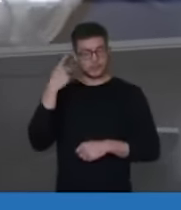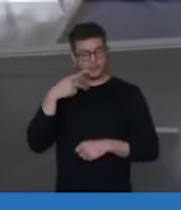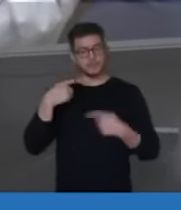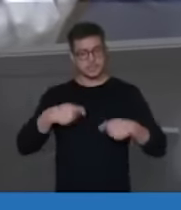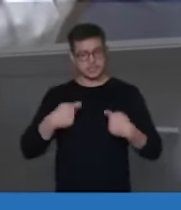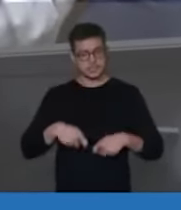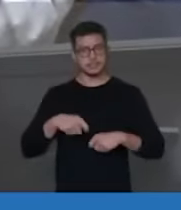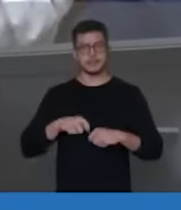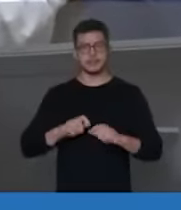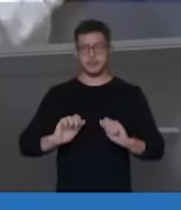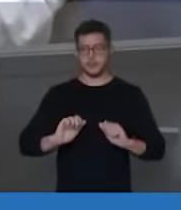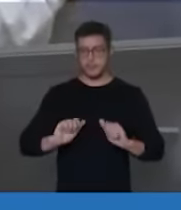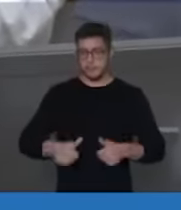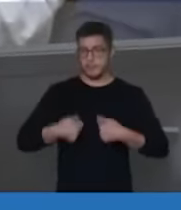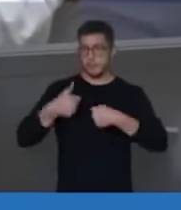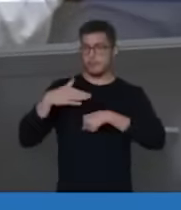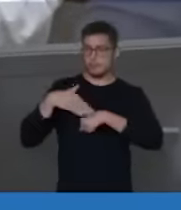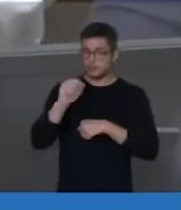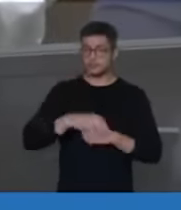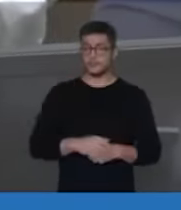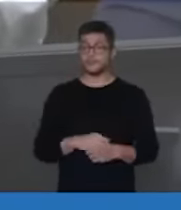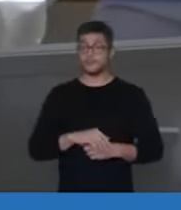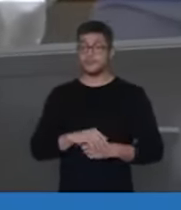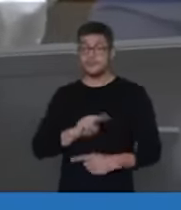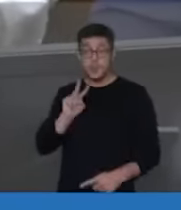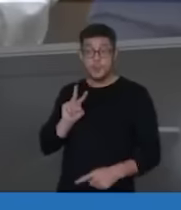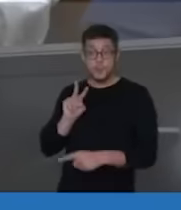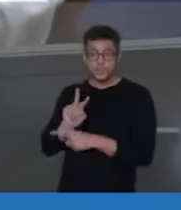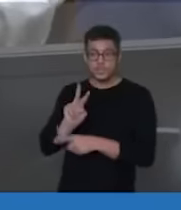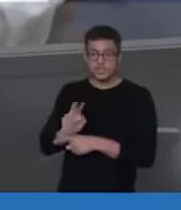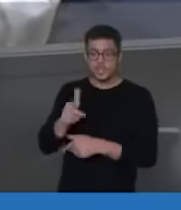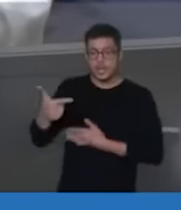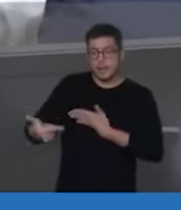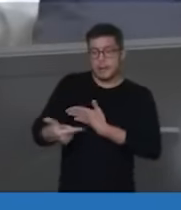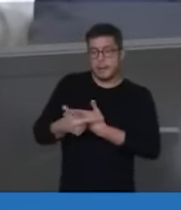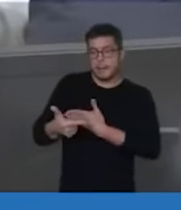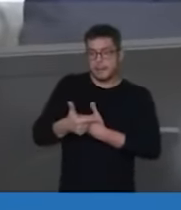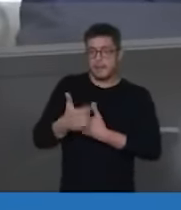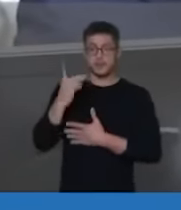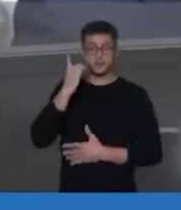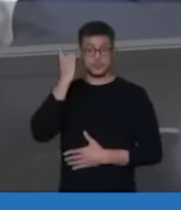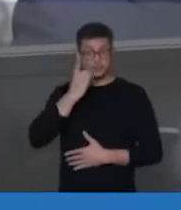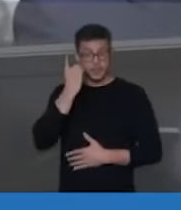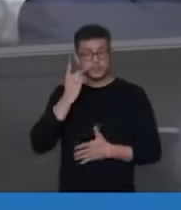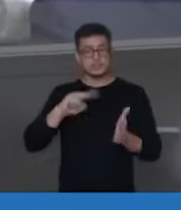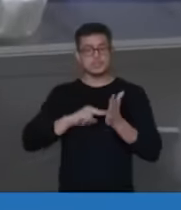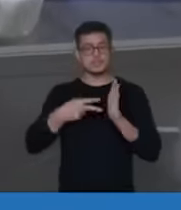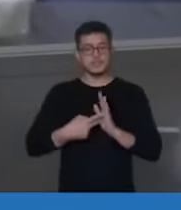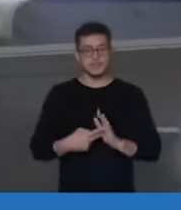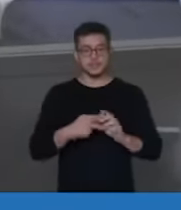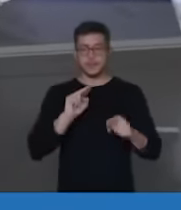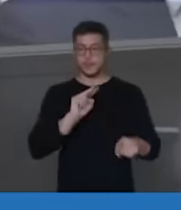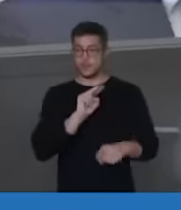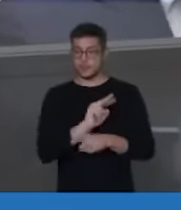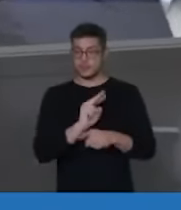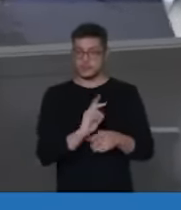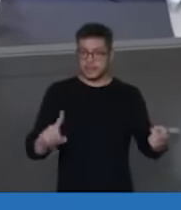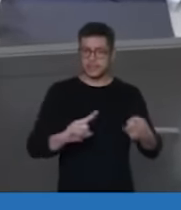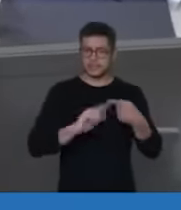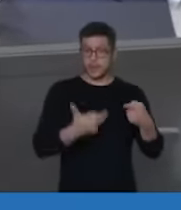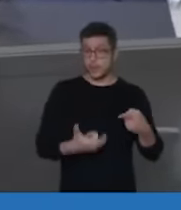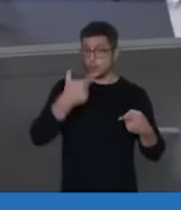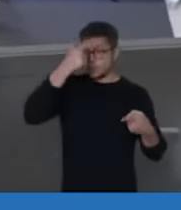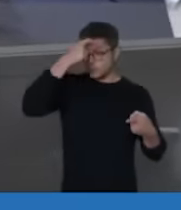parlamentares é proteger as liberdades. Liberdade de consciência, liberdade religiosa, liberdade de